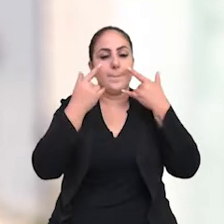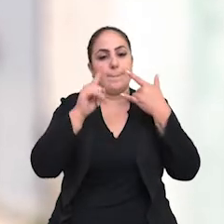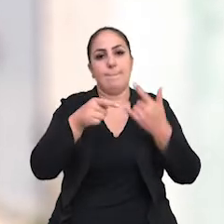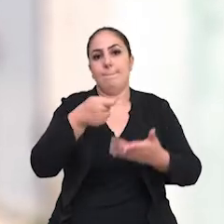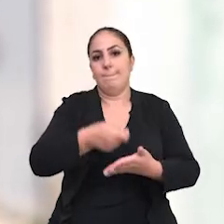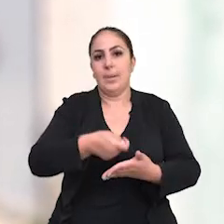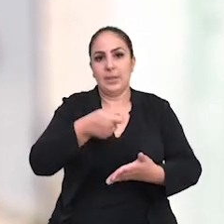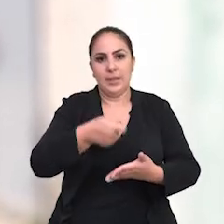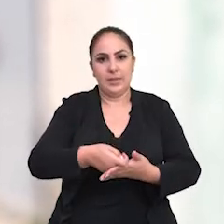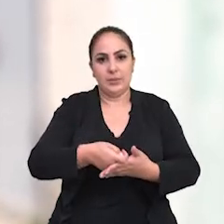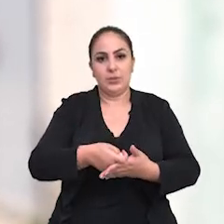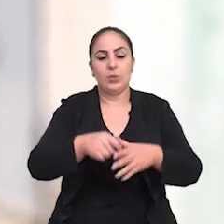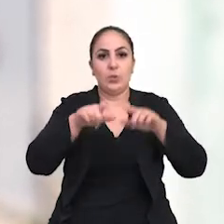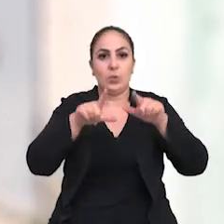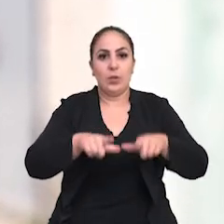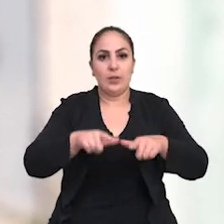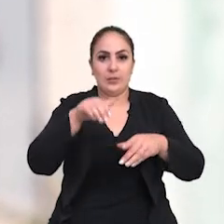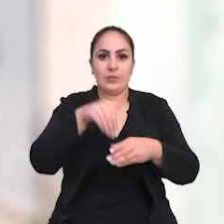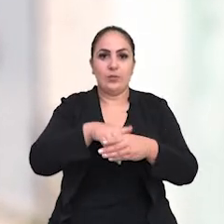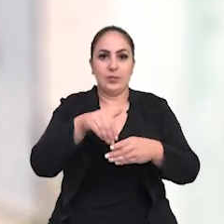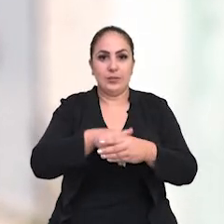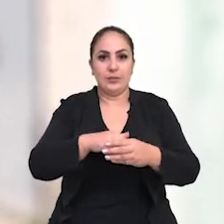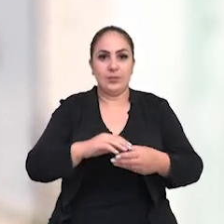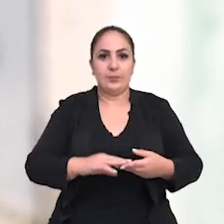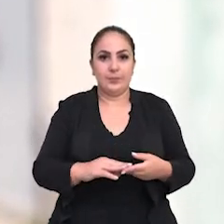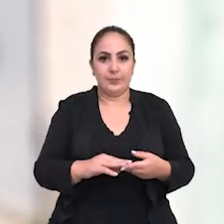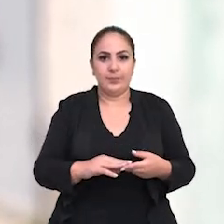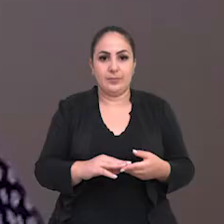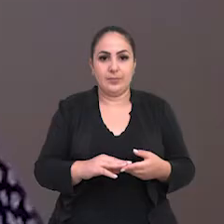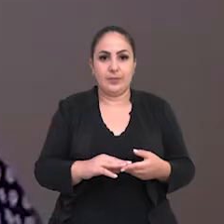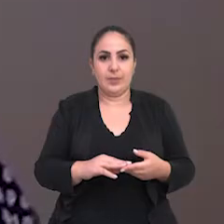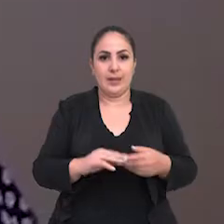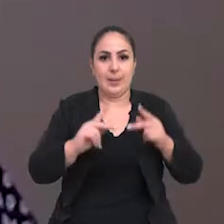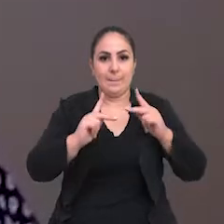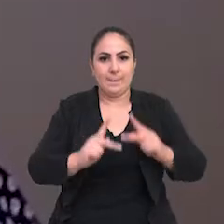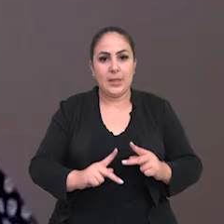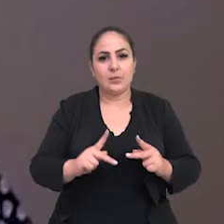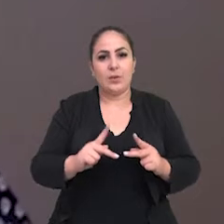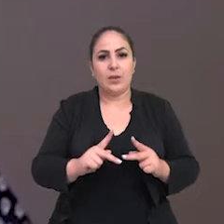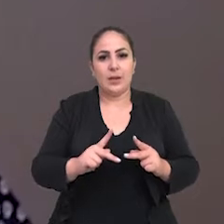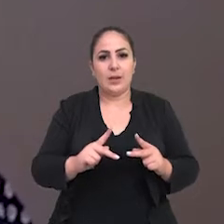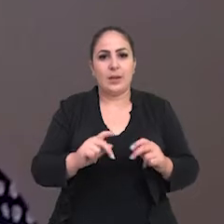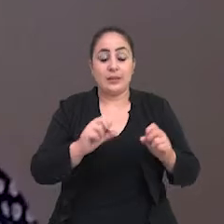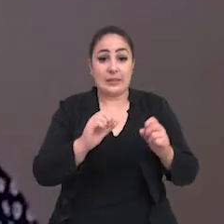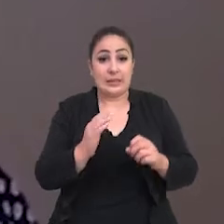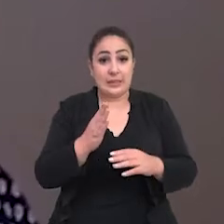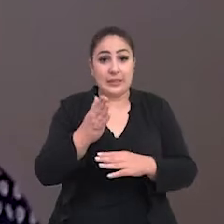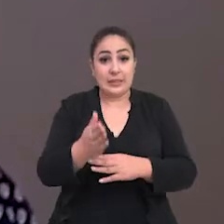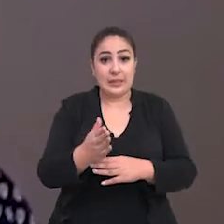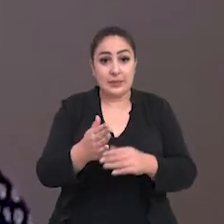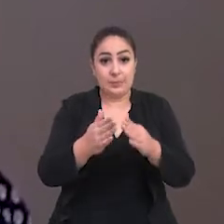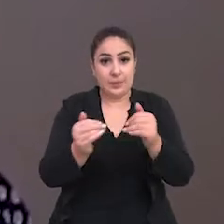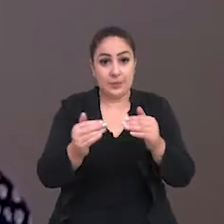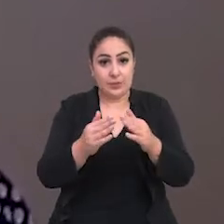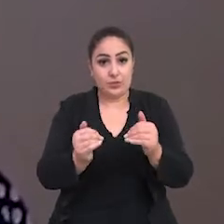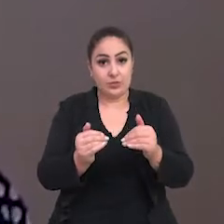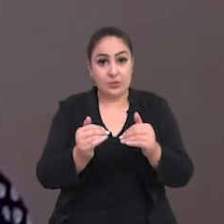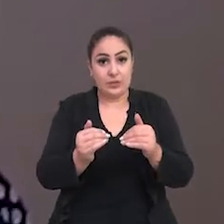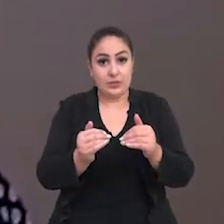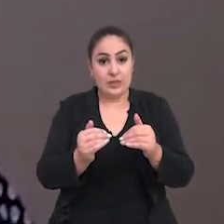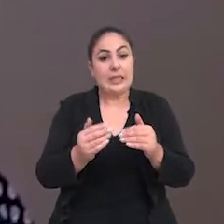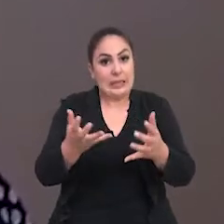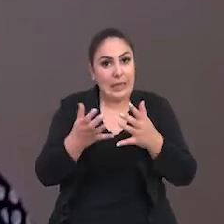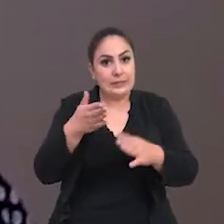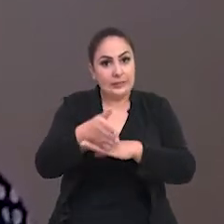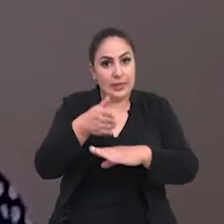de máscara é obrigatório nos locais de votação. Aquele eleitor que eventualmente procurar insistir em